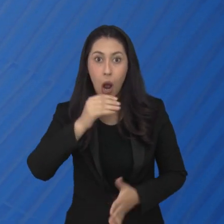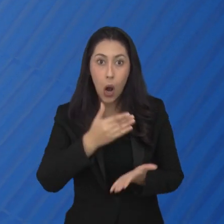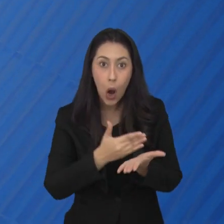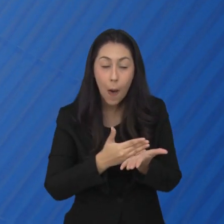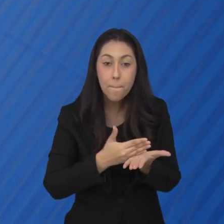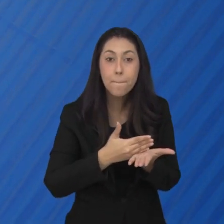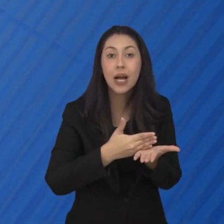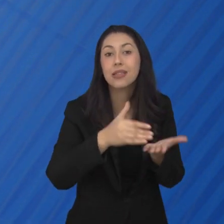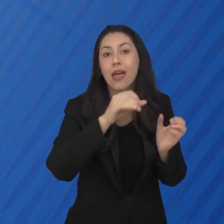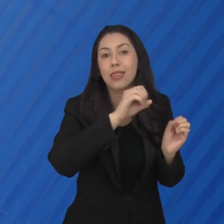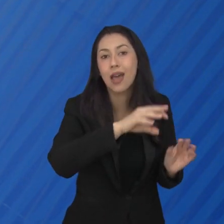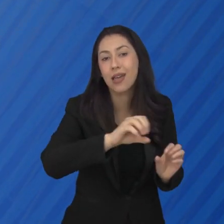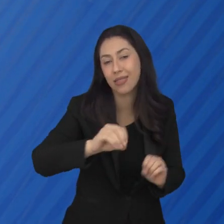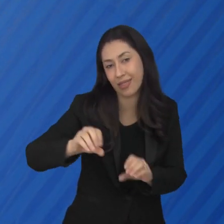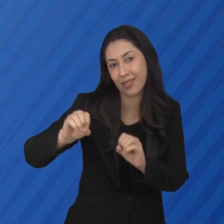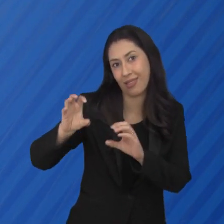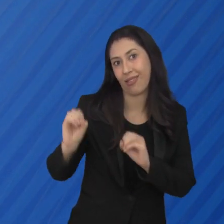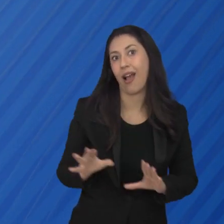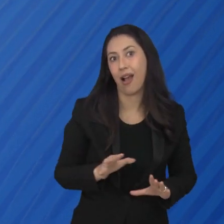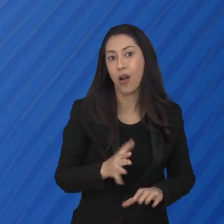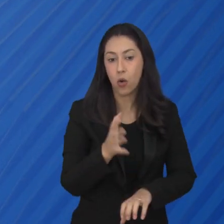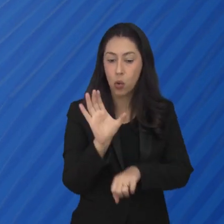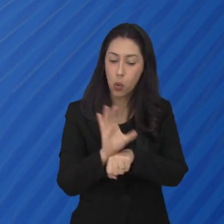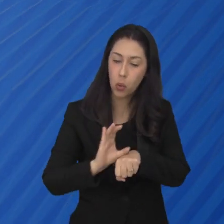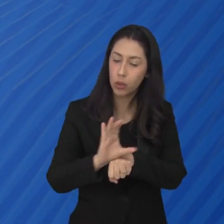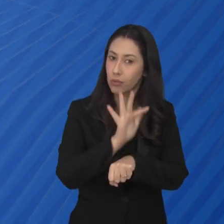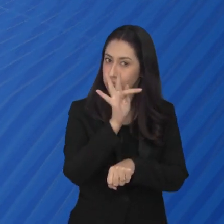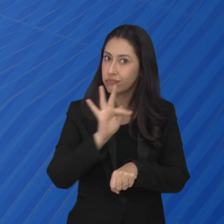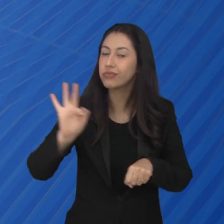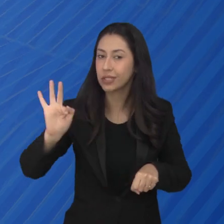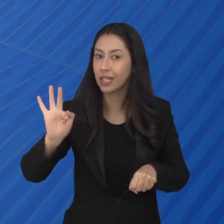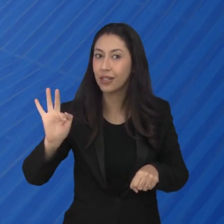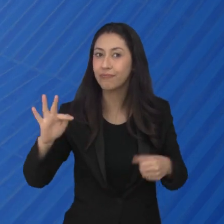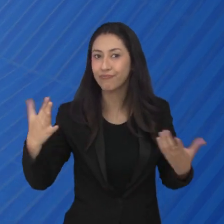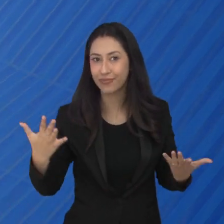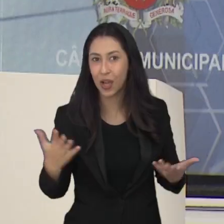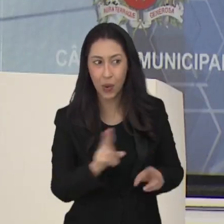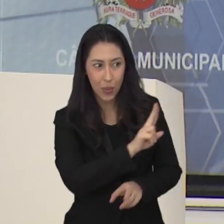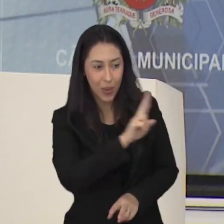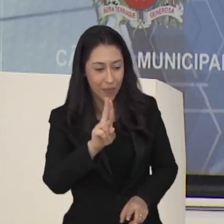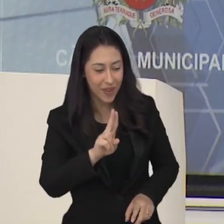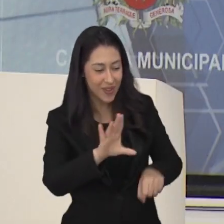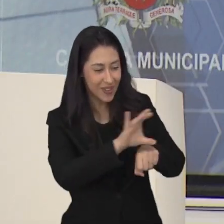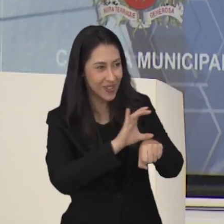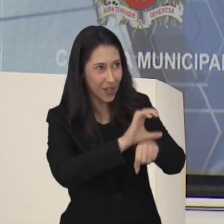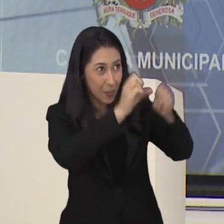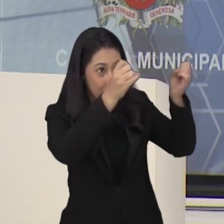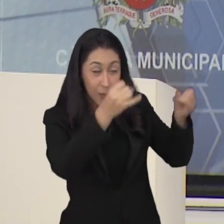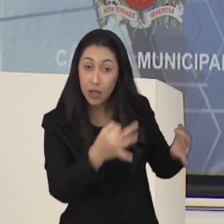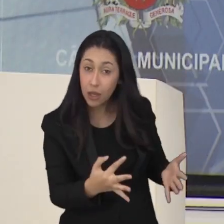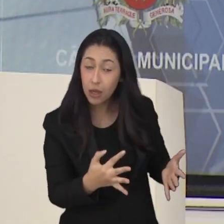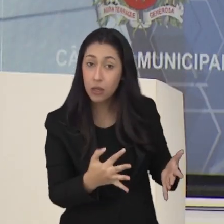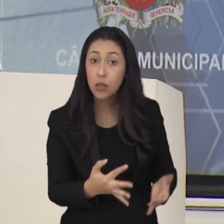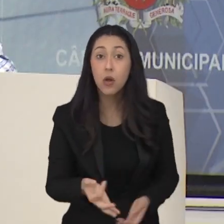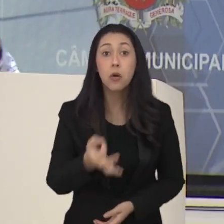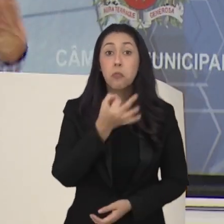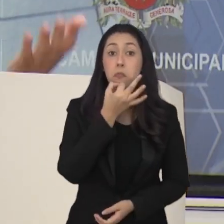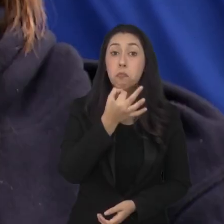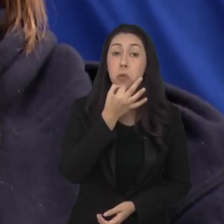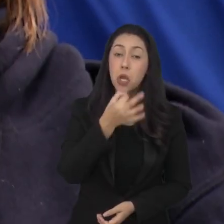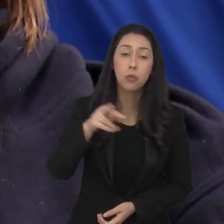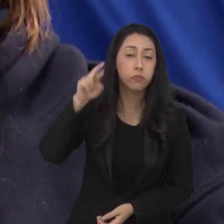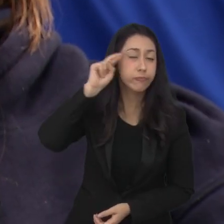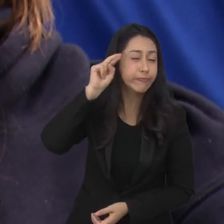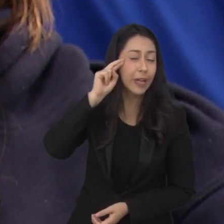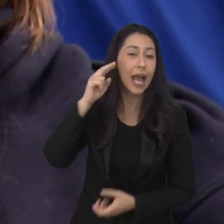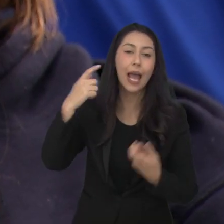na rede municipal de ensino. A ideia ganhou o nome de Constituição em Miúdos. Para o vereador, conhecer a lei máxima da República